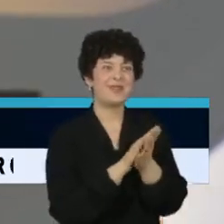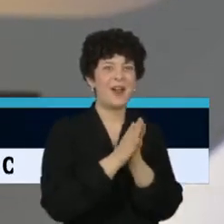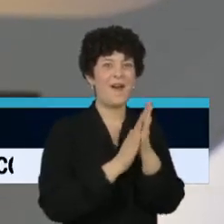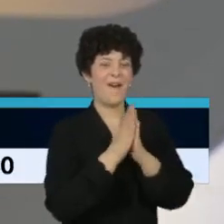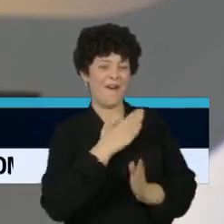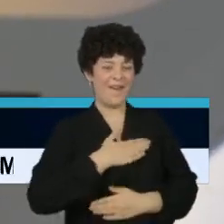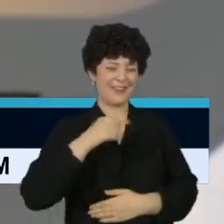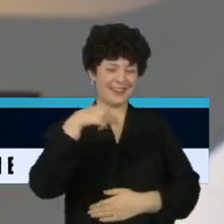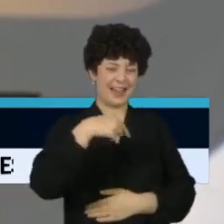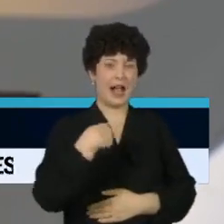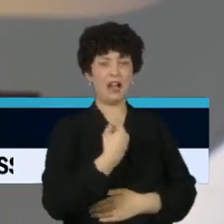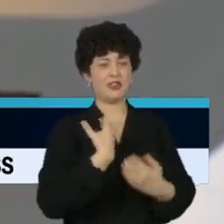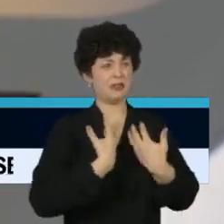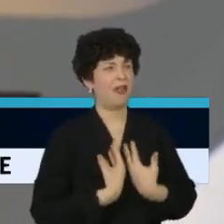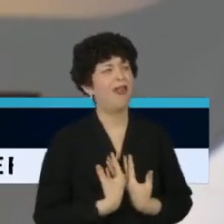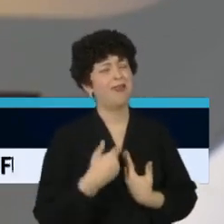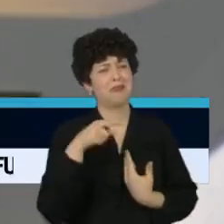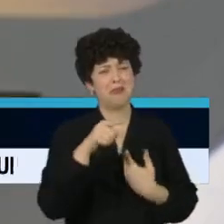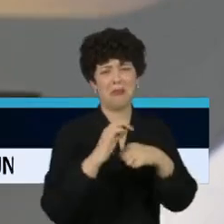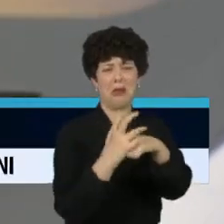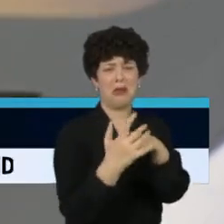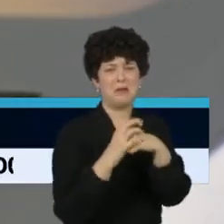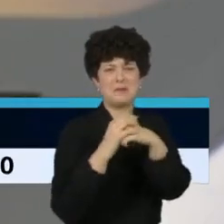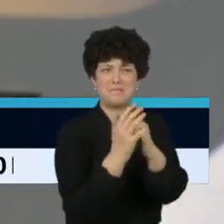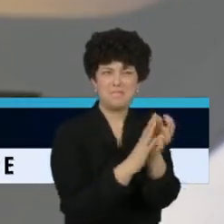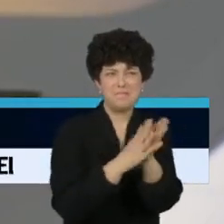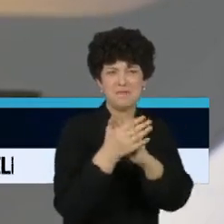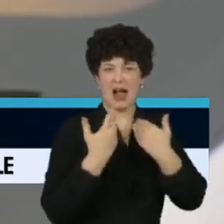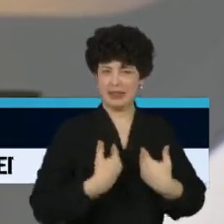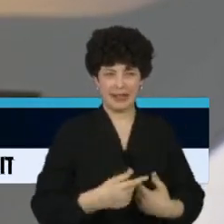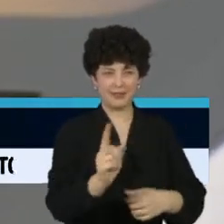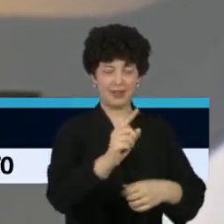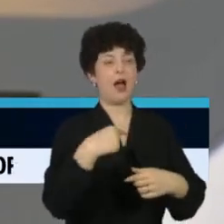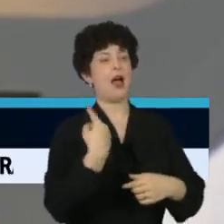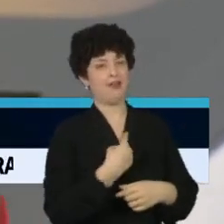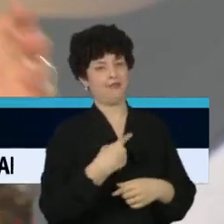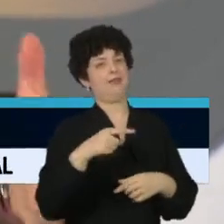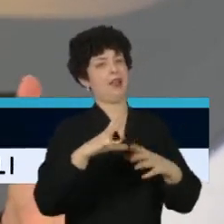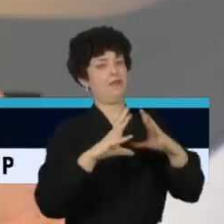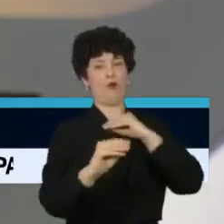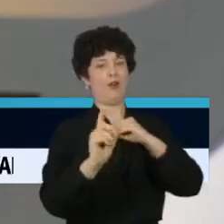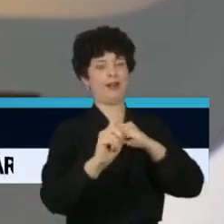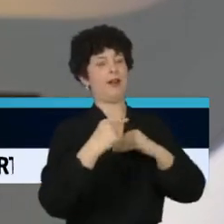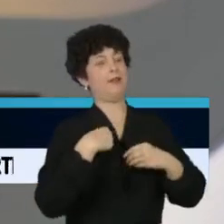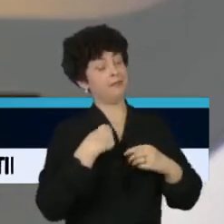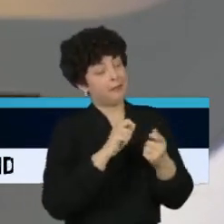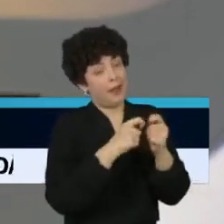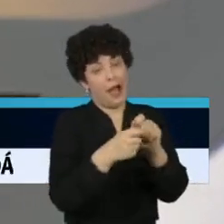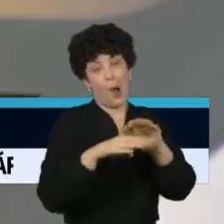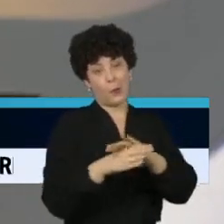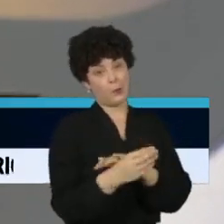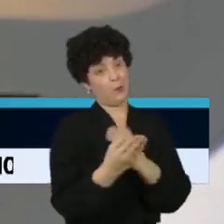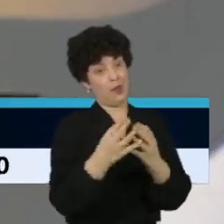não cansou da gente e ele provavelmente ele não vai embora. Nós vamos ter que nos adaptar à presença desse vírus.